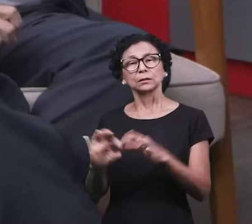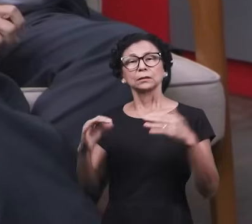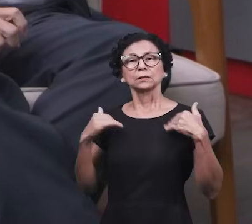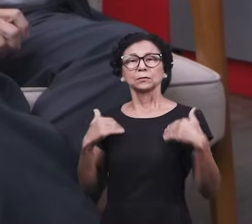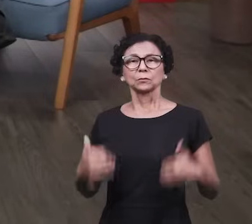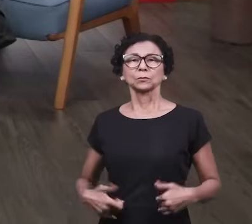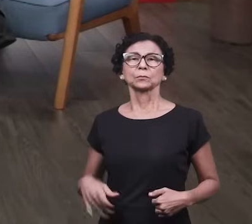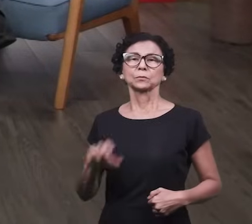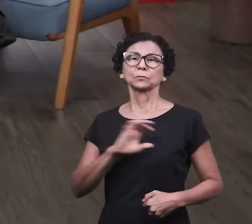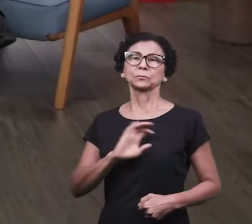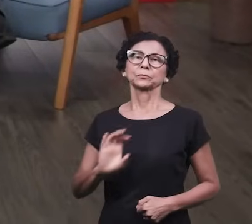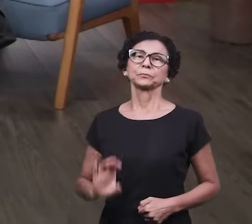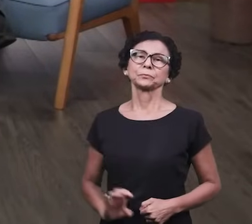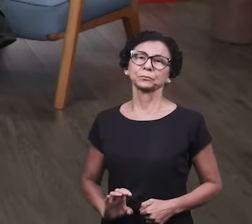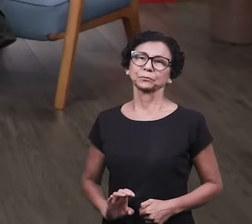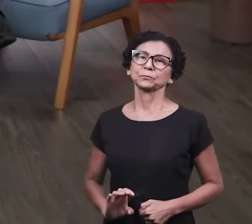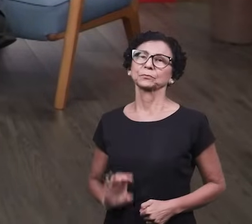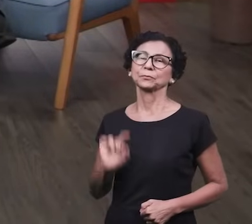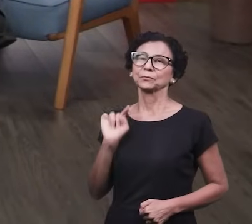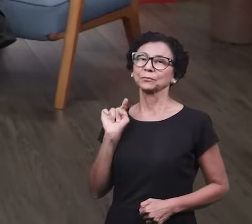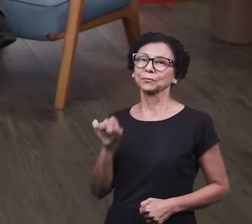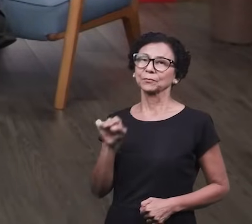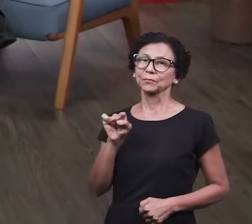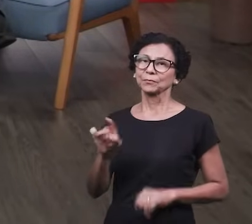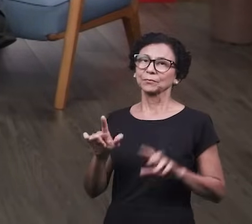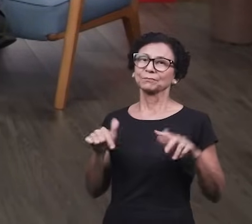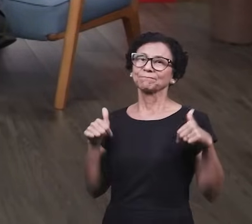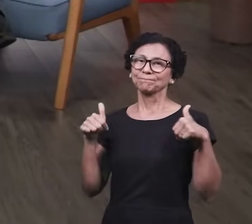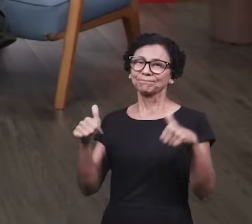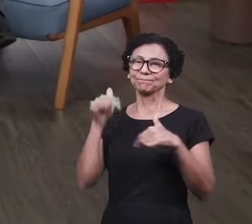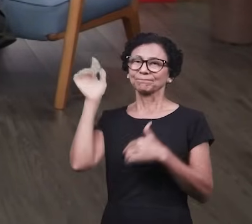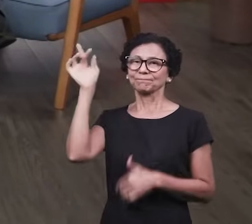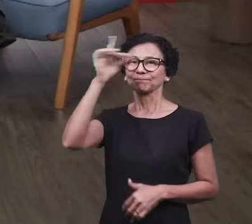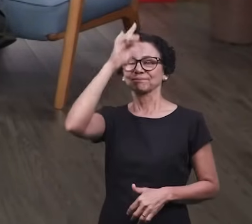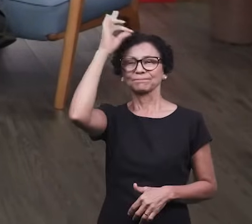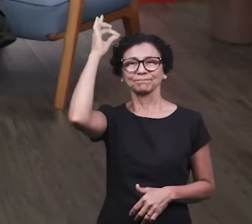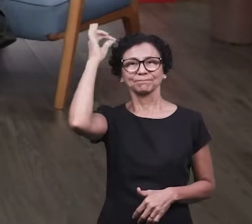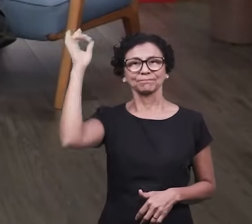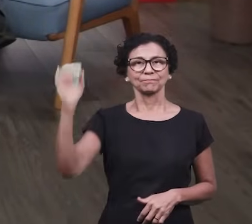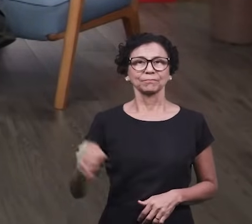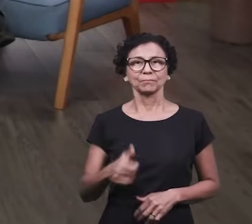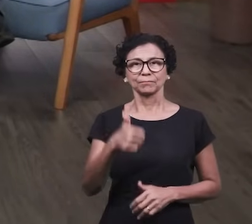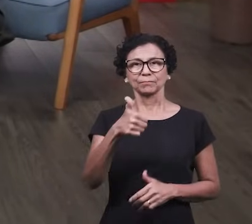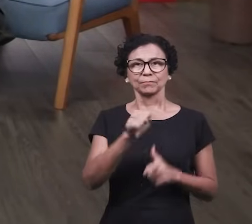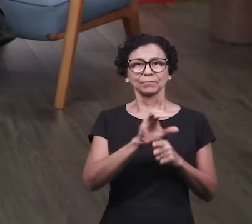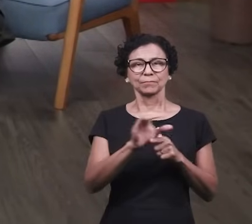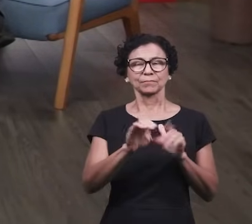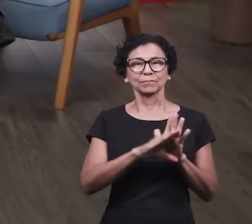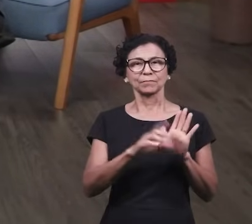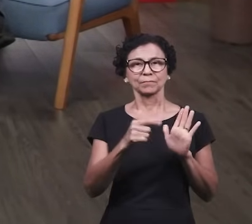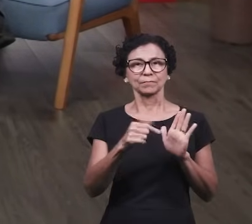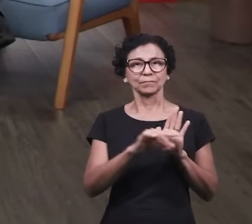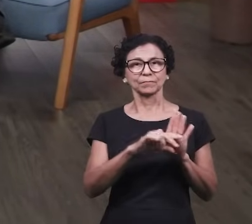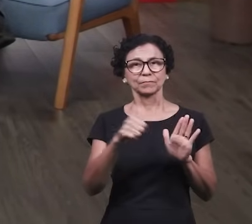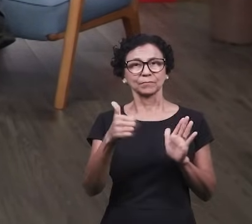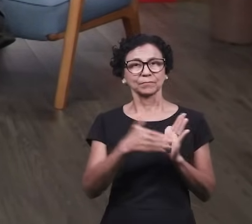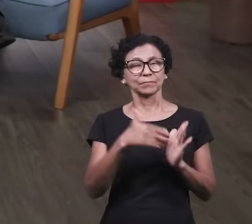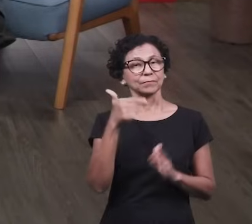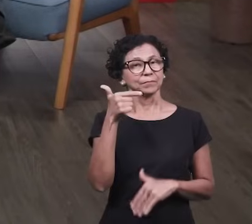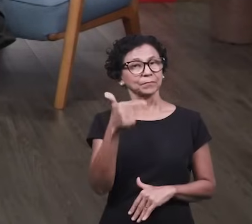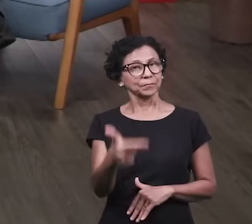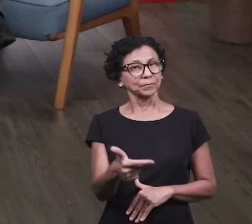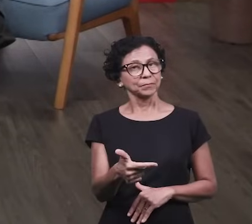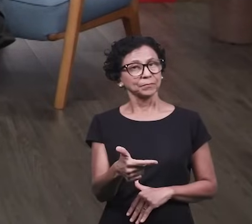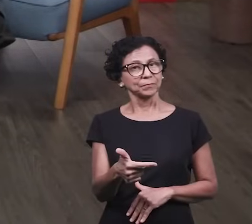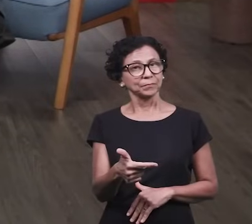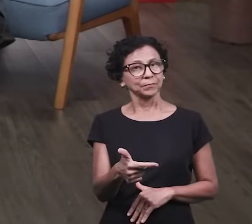corpo. É o lugar da ação do Espírito Santo. Louvado seja o nome do Senhor. 1 Coríntios, capítulo 12, versos 1 e